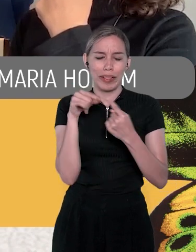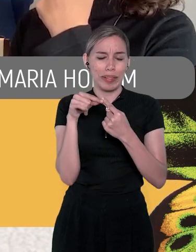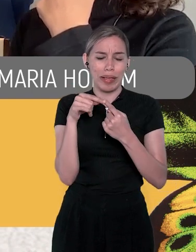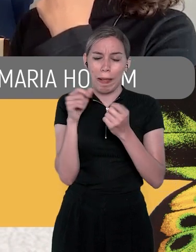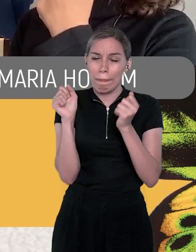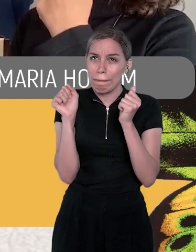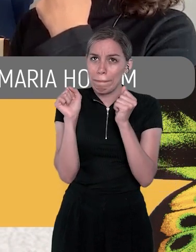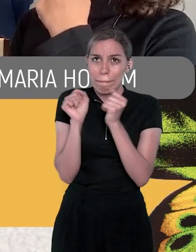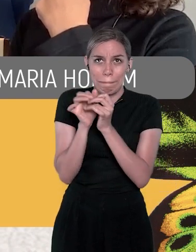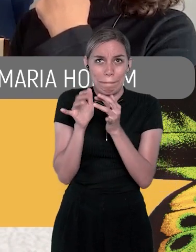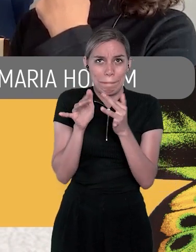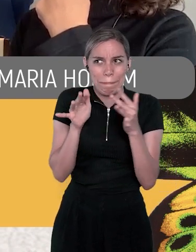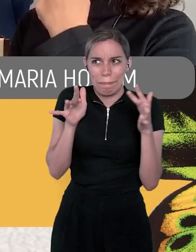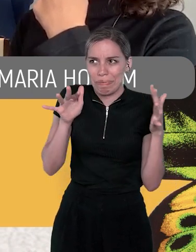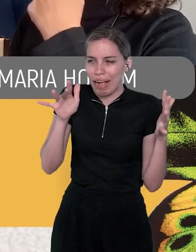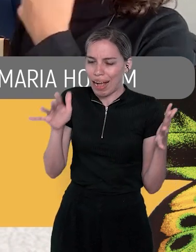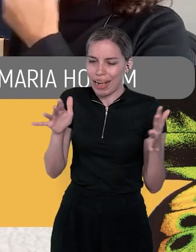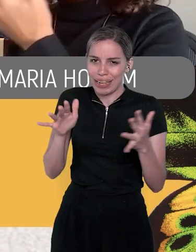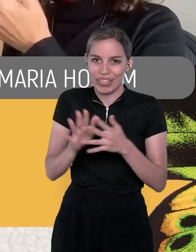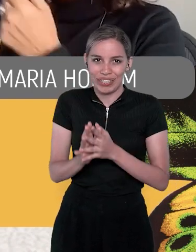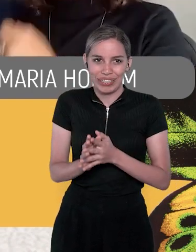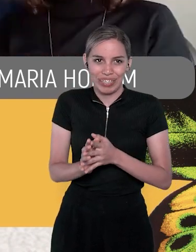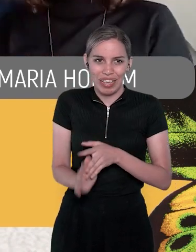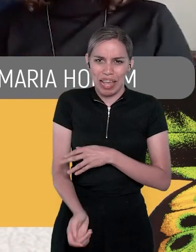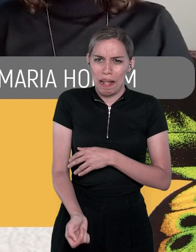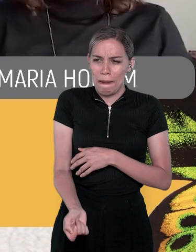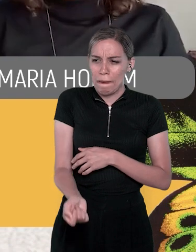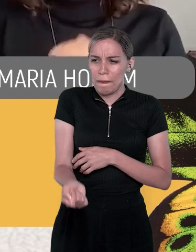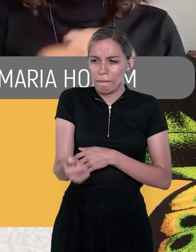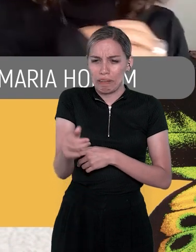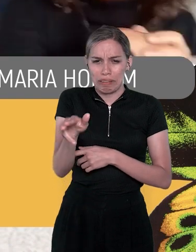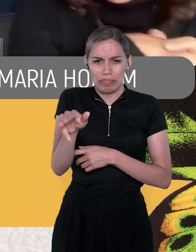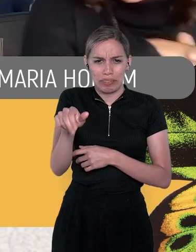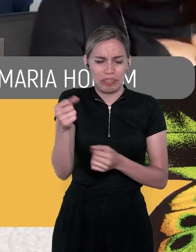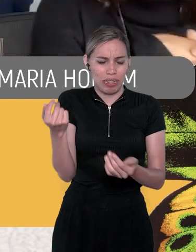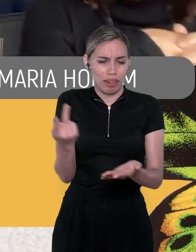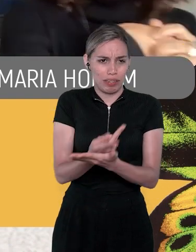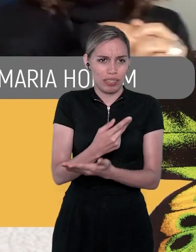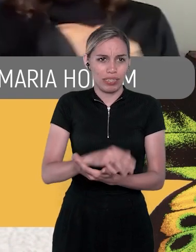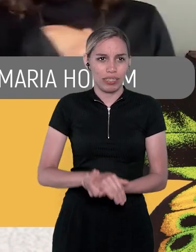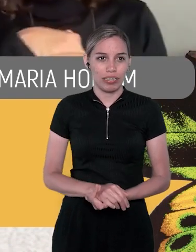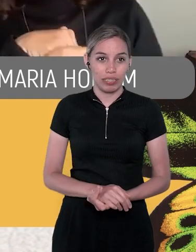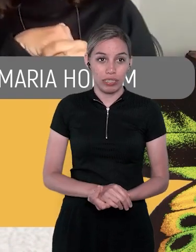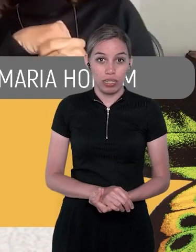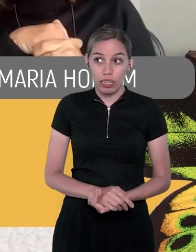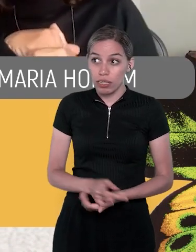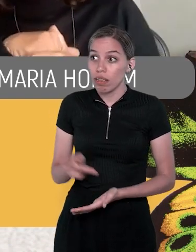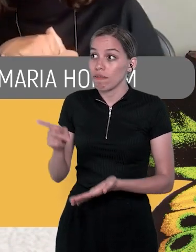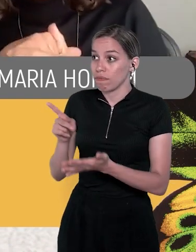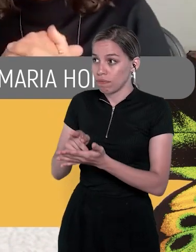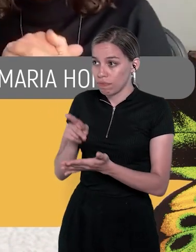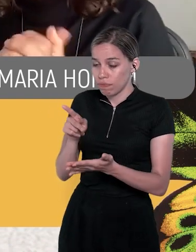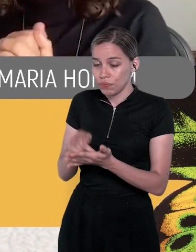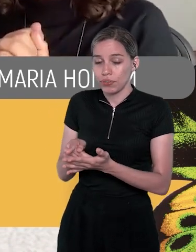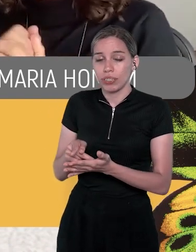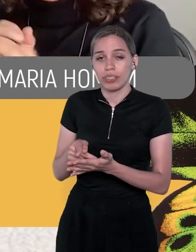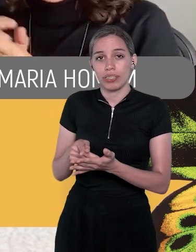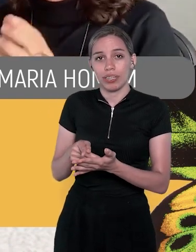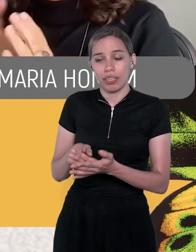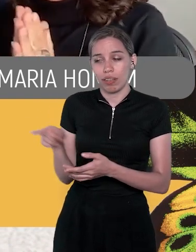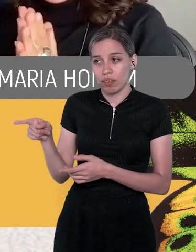É mágico, tem uma magia aí, porque, não é, quer dizer, é raríssimo. É verdade, né? E agora,